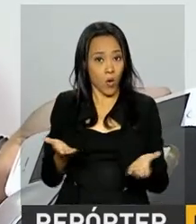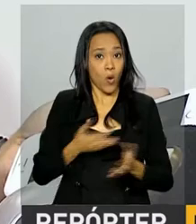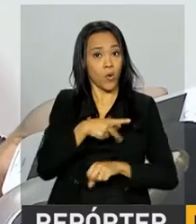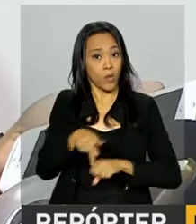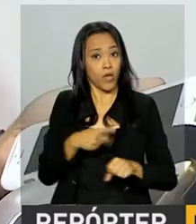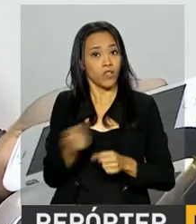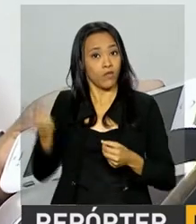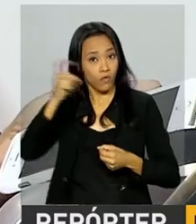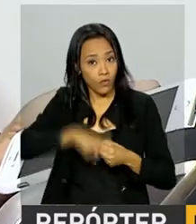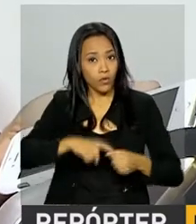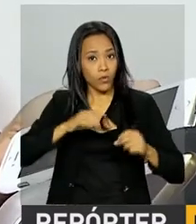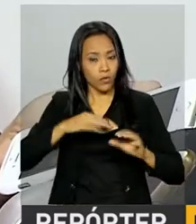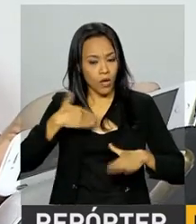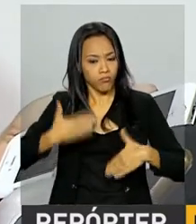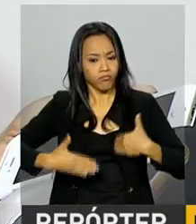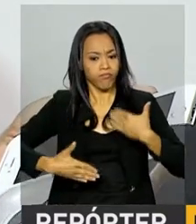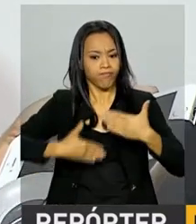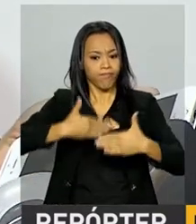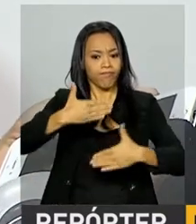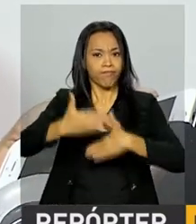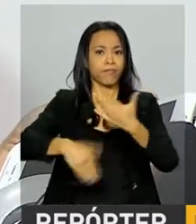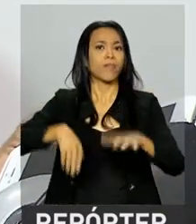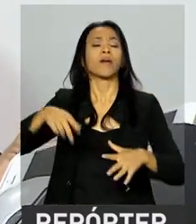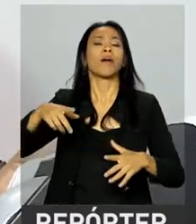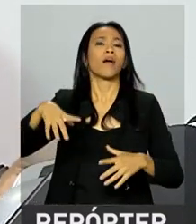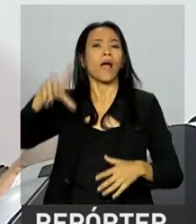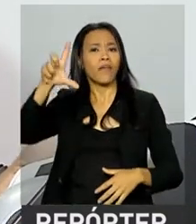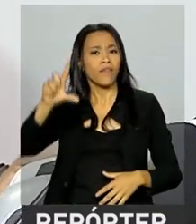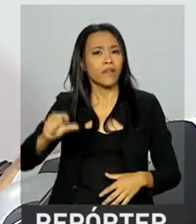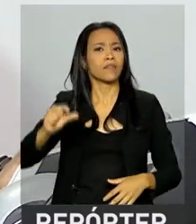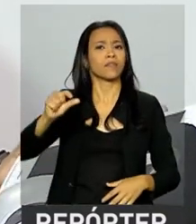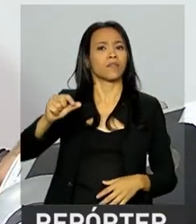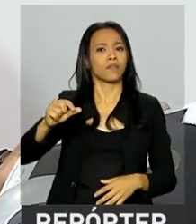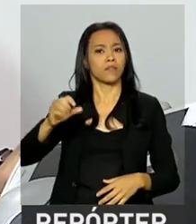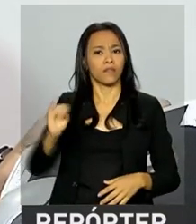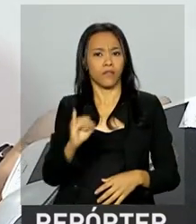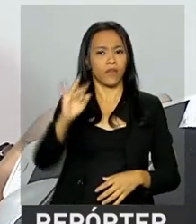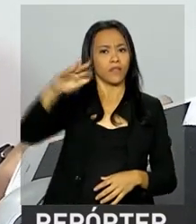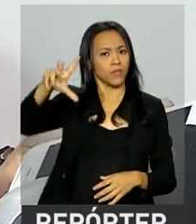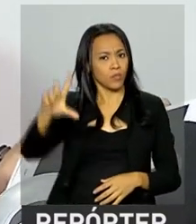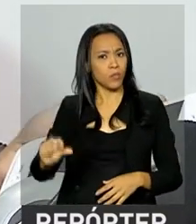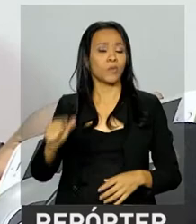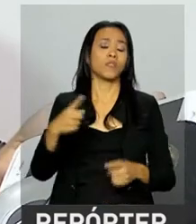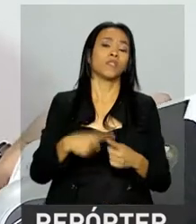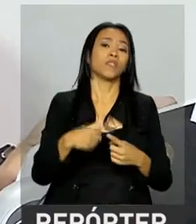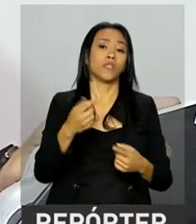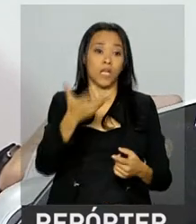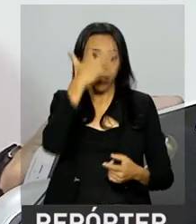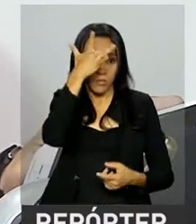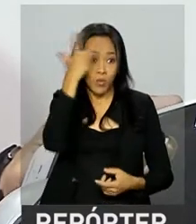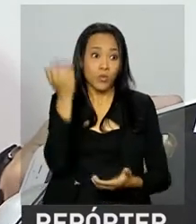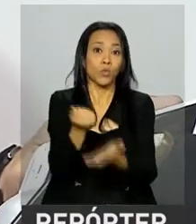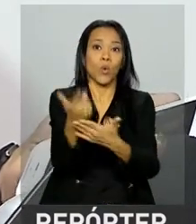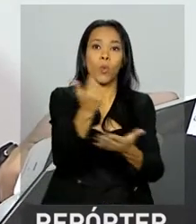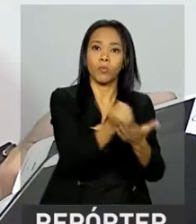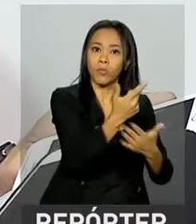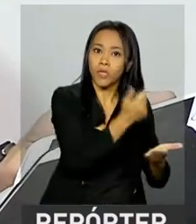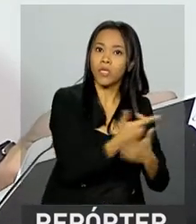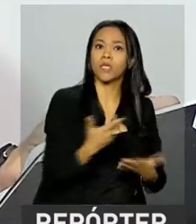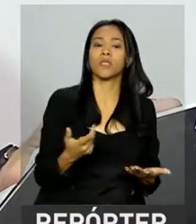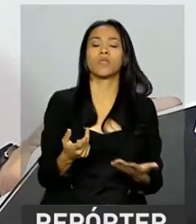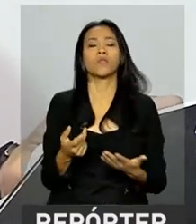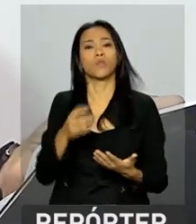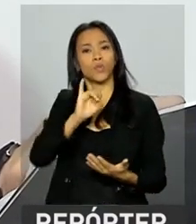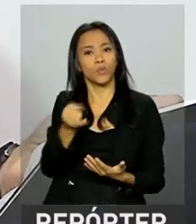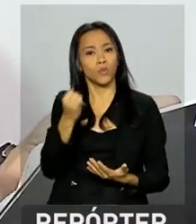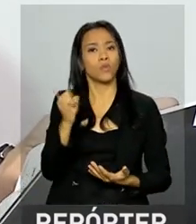empregos, a inflação já está caindo, né? O poder de compra, portanto, da população já está aumentando, taxa de juros já está caindo